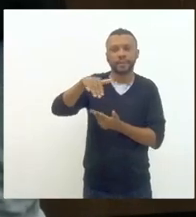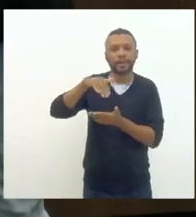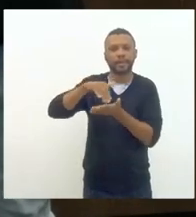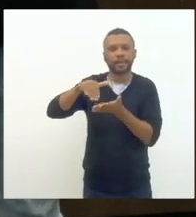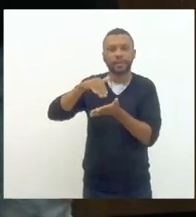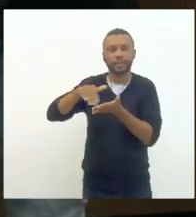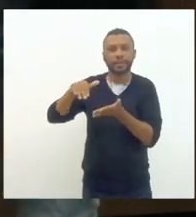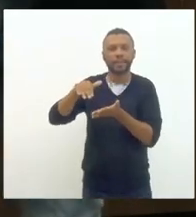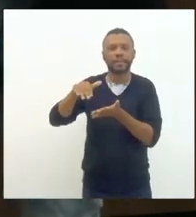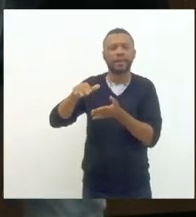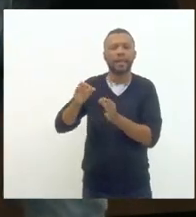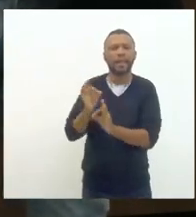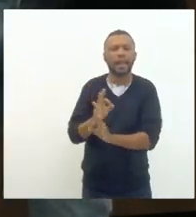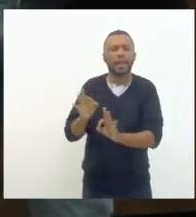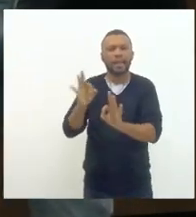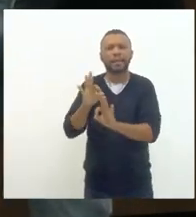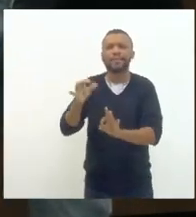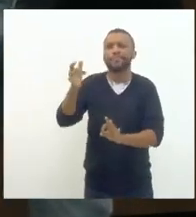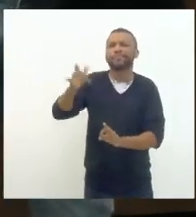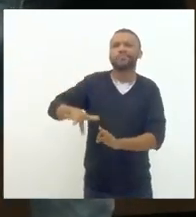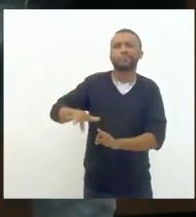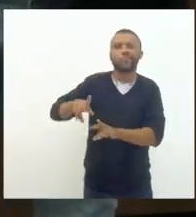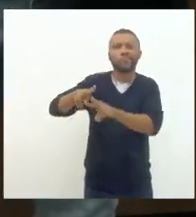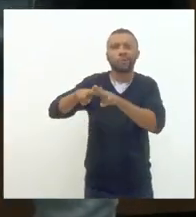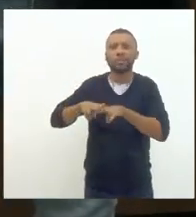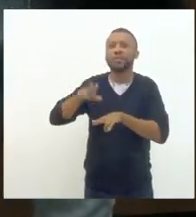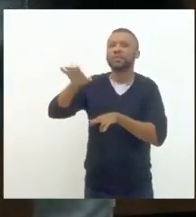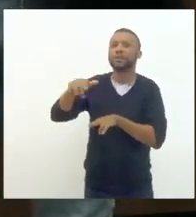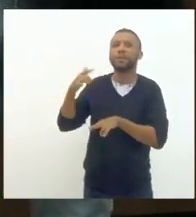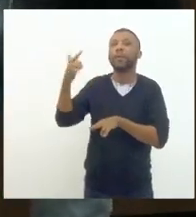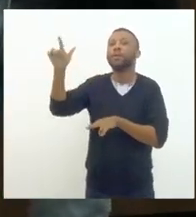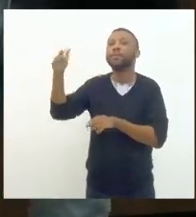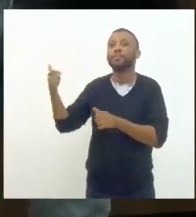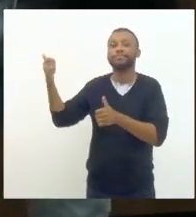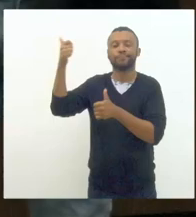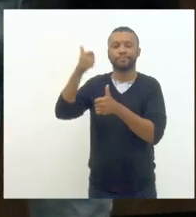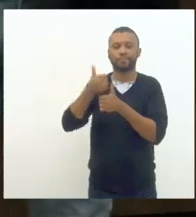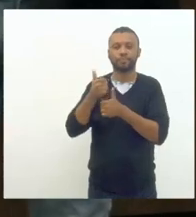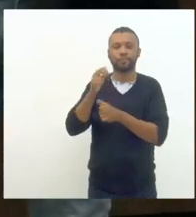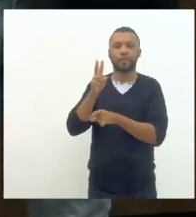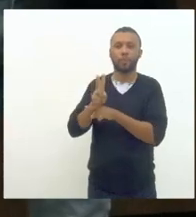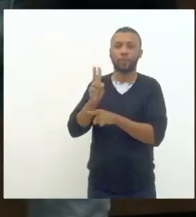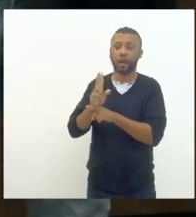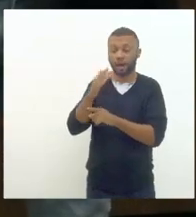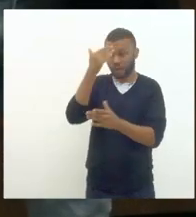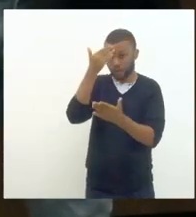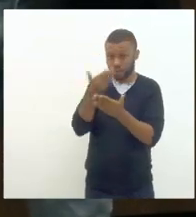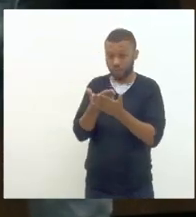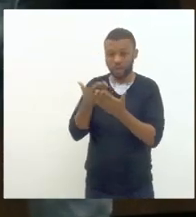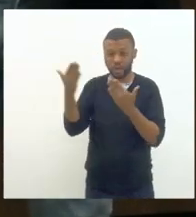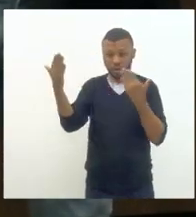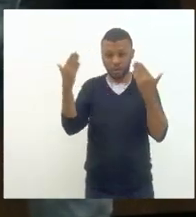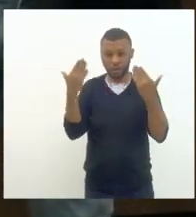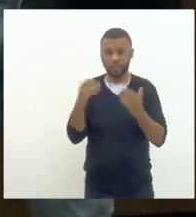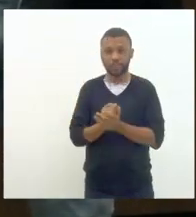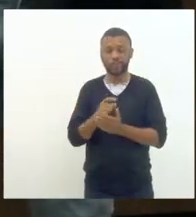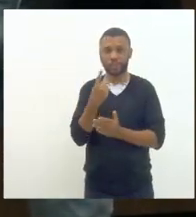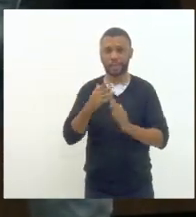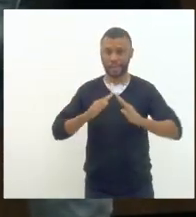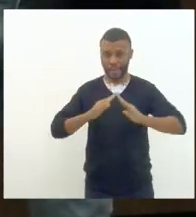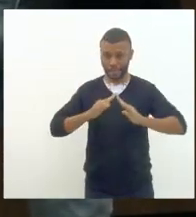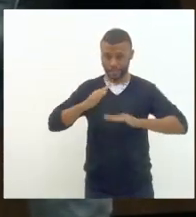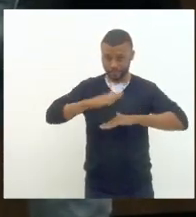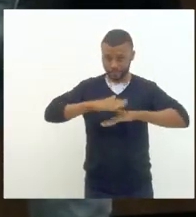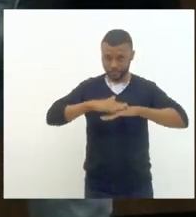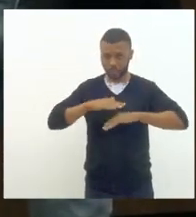naquela casa ninguém presta. Por isso que chamam alguém de fora para comandar. Eu acho que na nossa casa, a gente é que tem que mexer na geladeira, tem